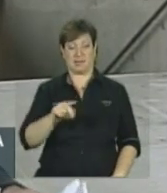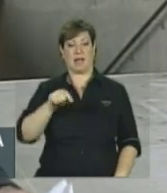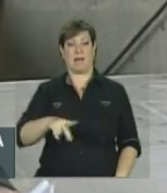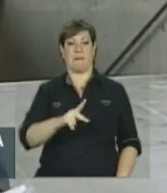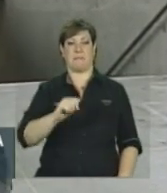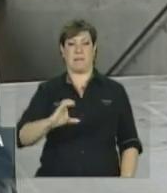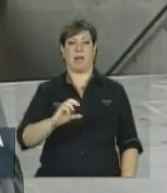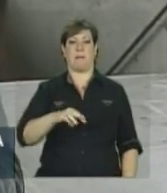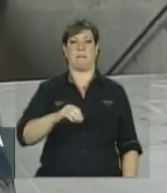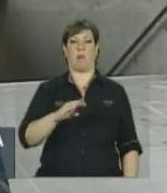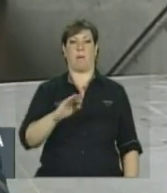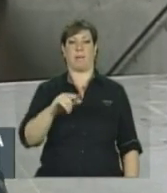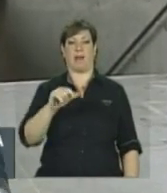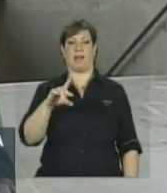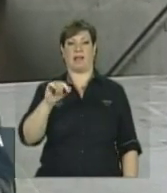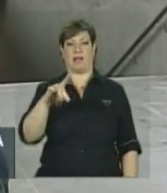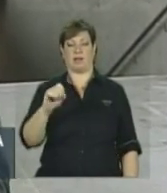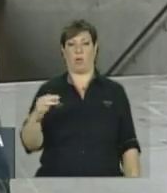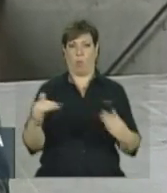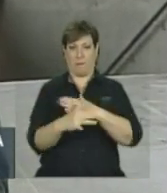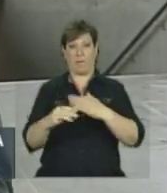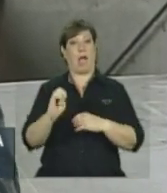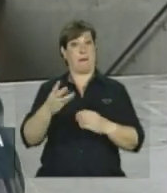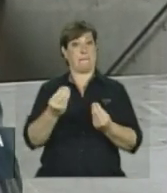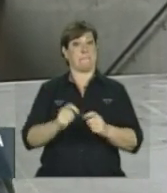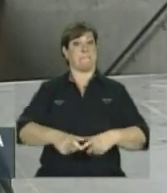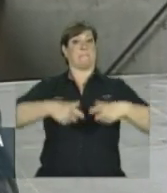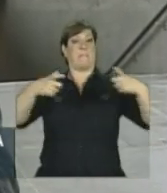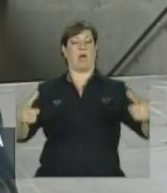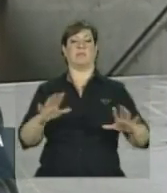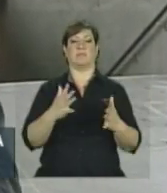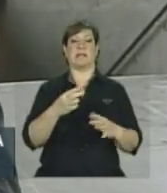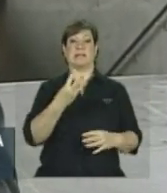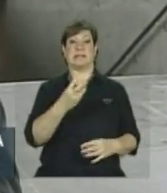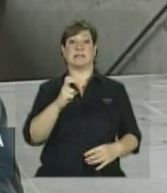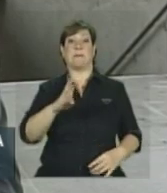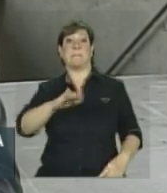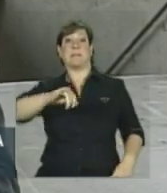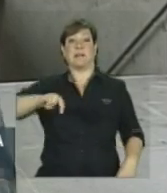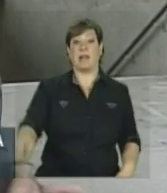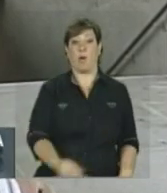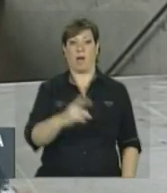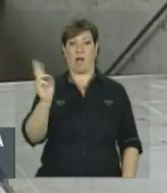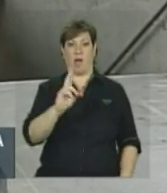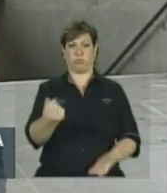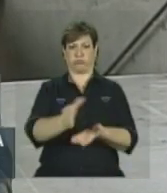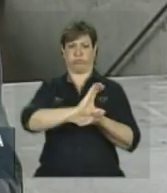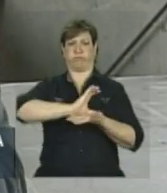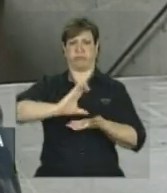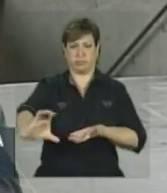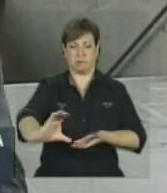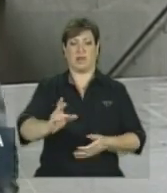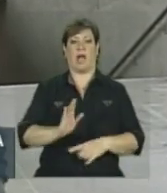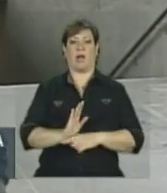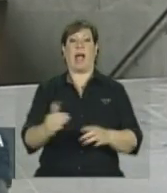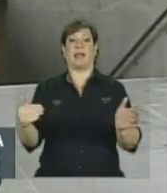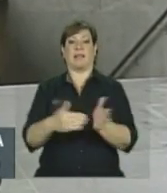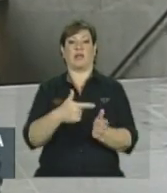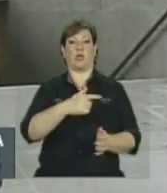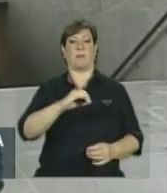PAC Mobilidade Urbana é bem maior. Estão previstos 35 bilhões de reais em investimentos